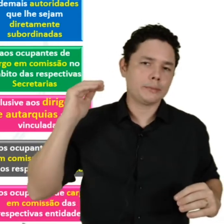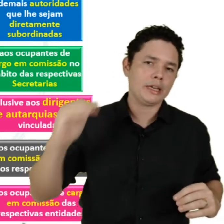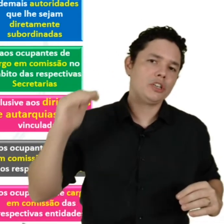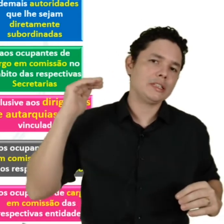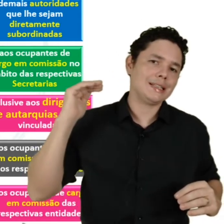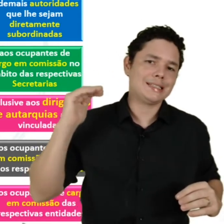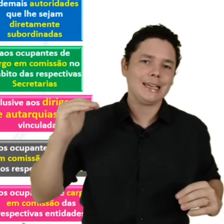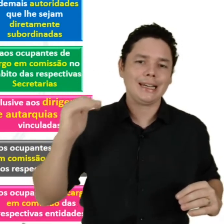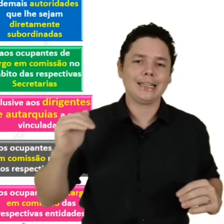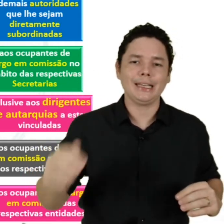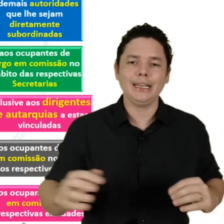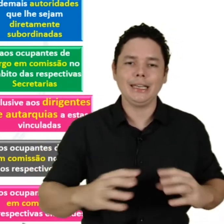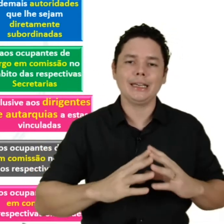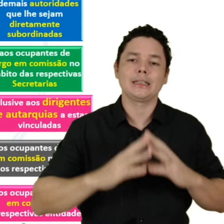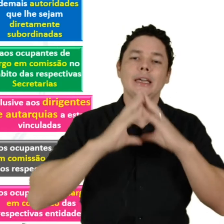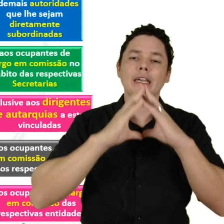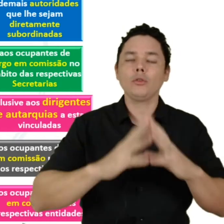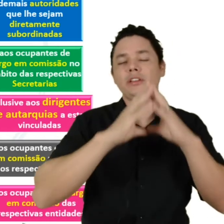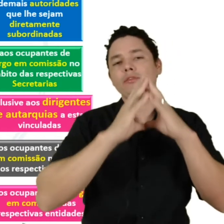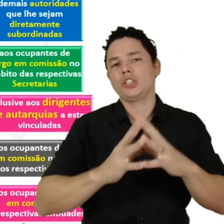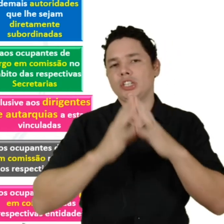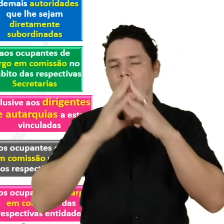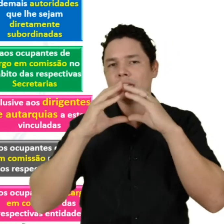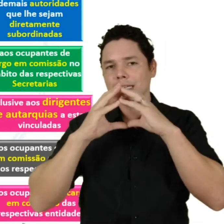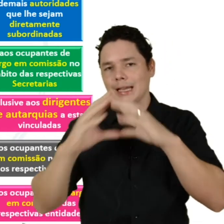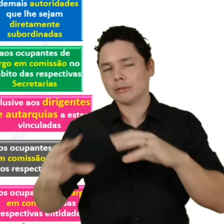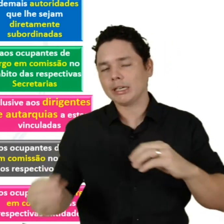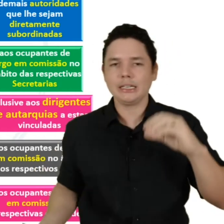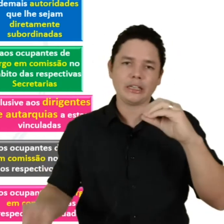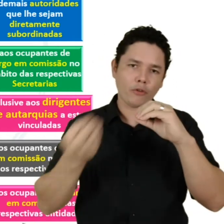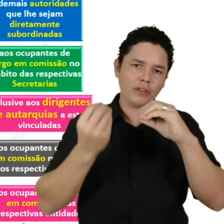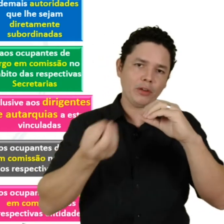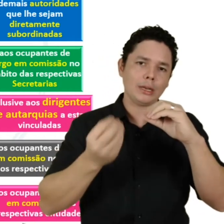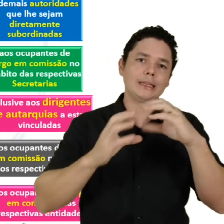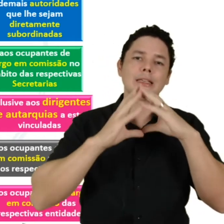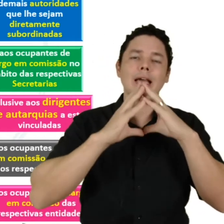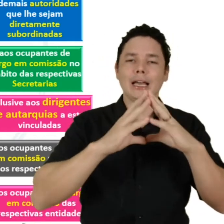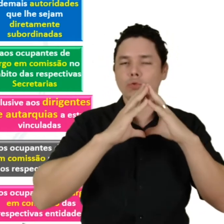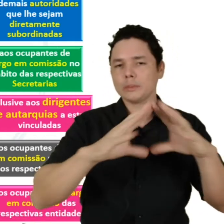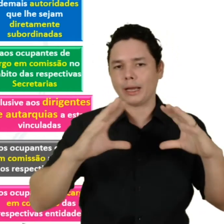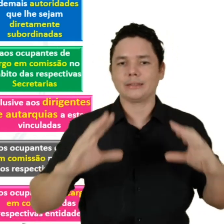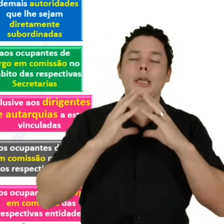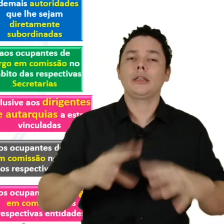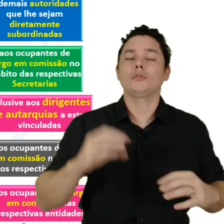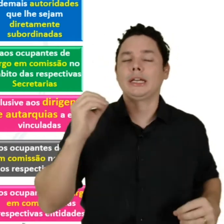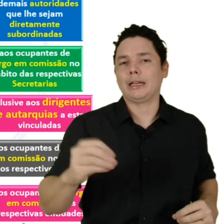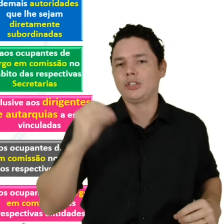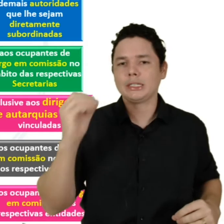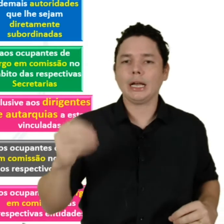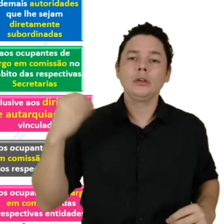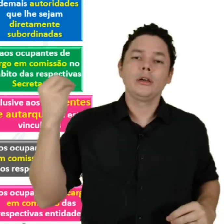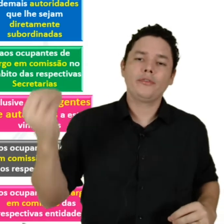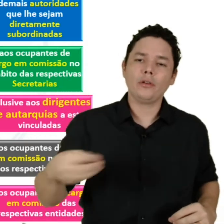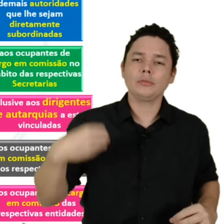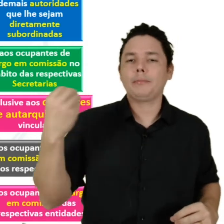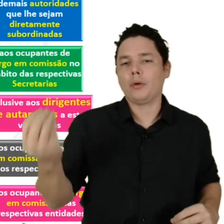suas respectivas secretarias, inclusive os dirigentes das autarquias que forem vinculadas às suas pastas. Então, os secretários de